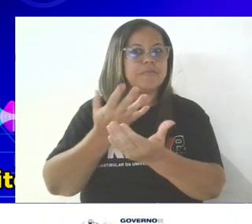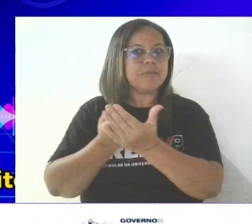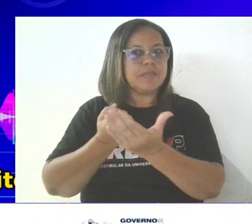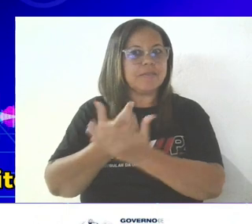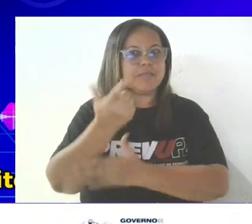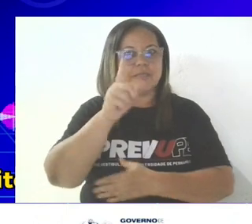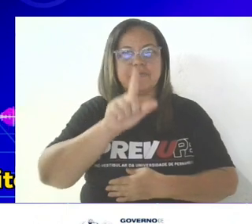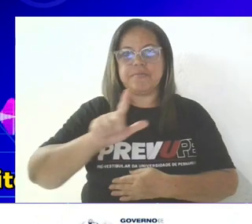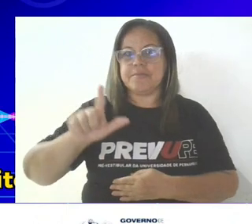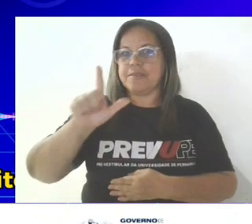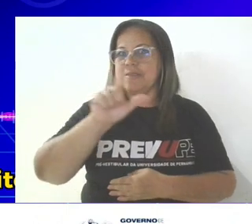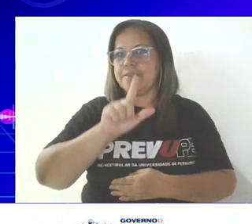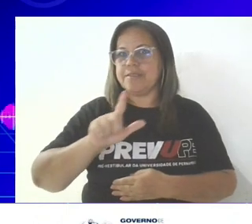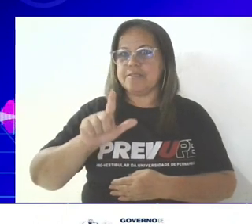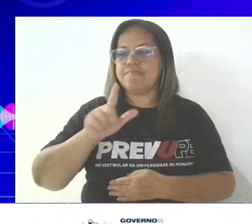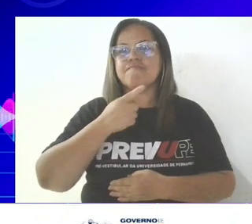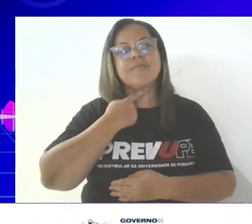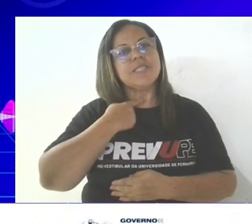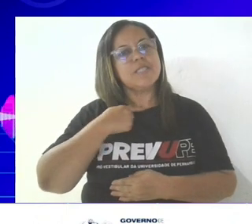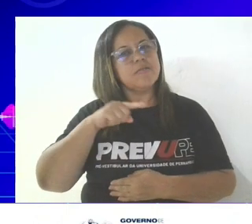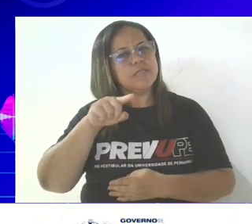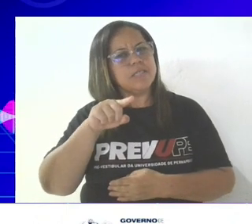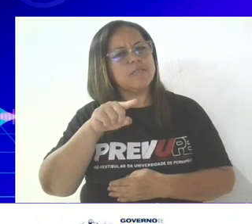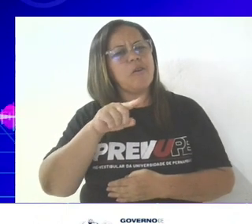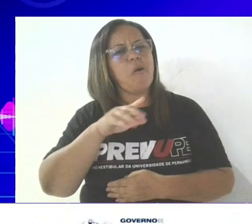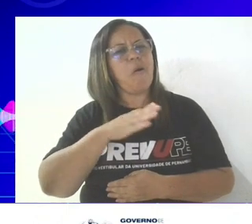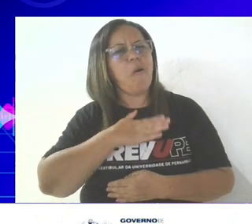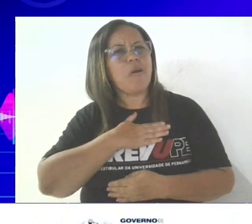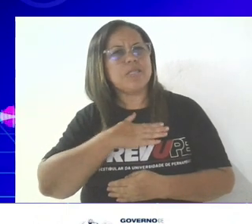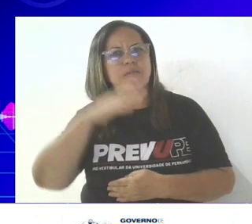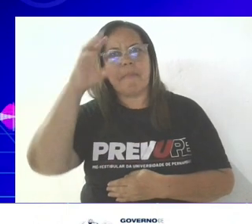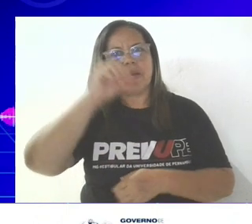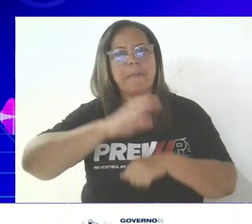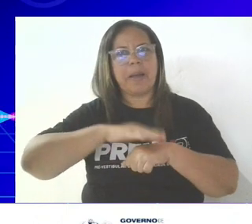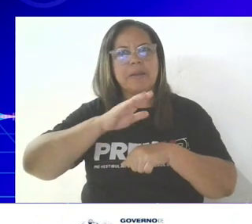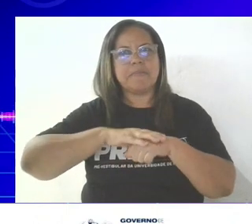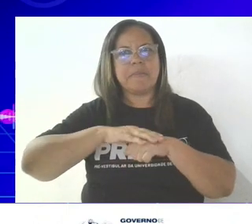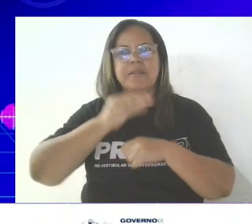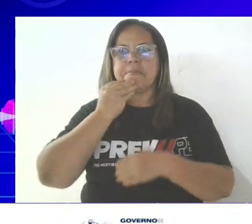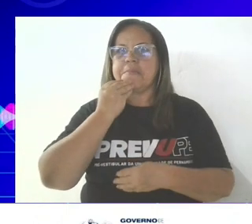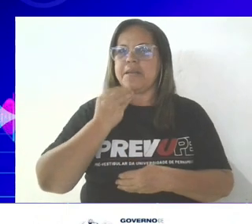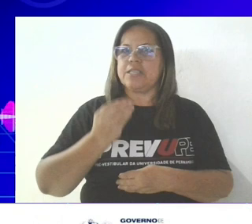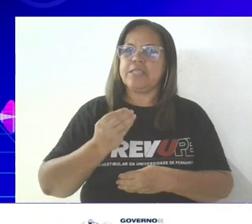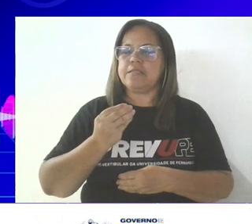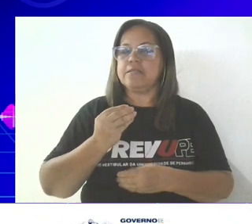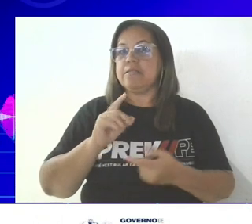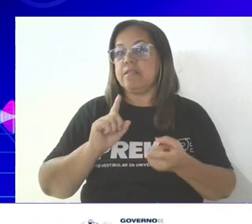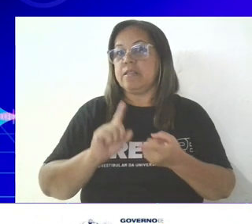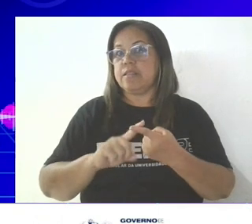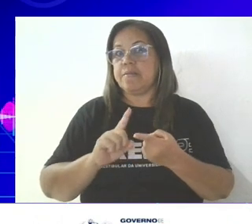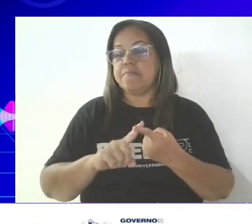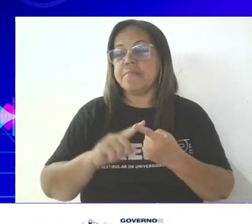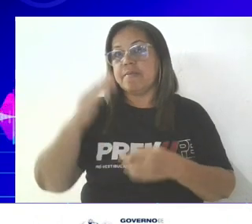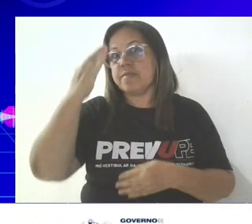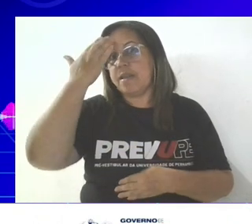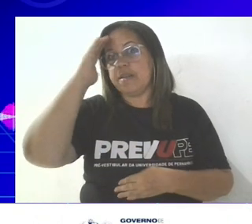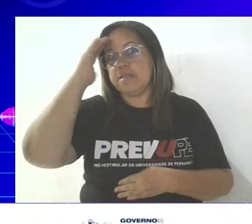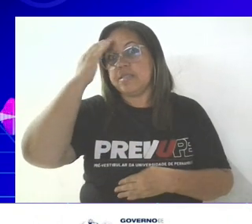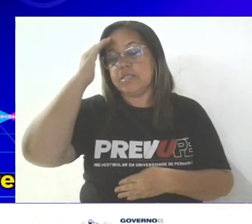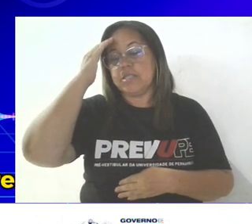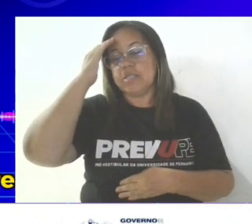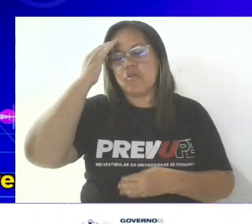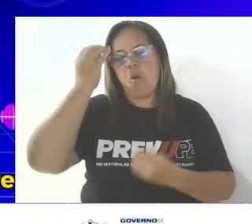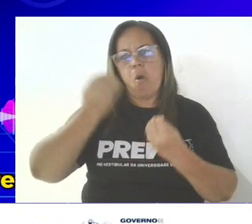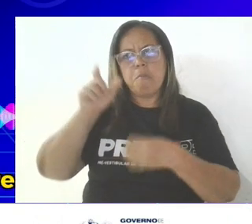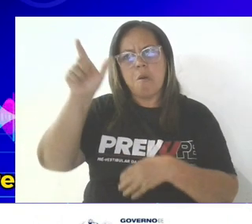nosso podcast literário espero tenham curtido viajar no universo do Machado de Assis e entendido né